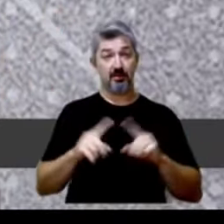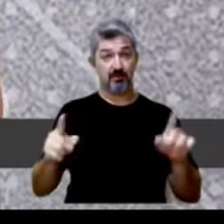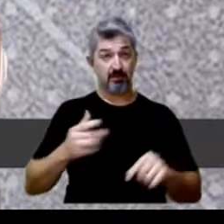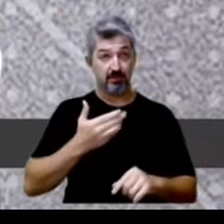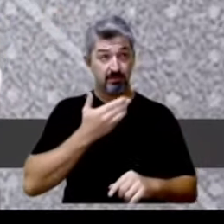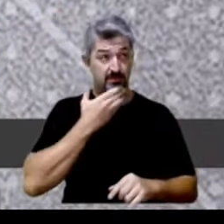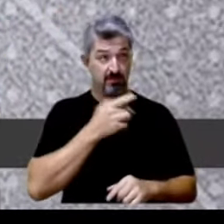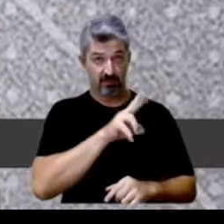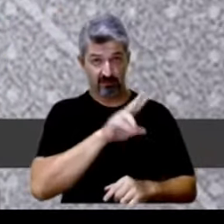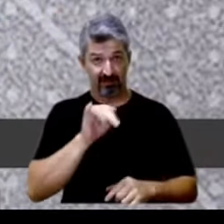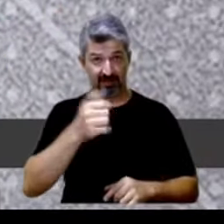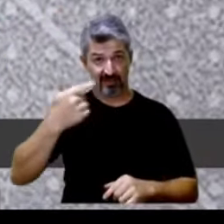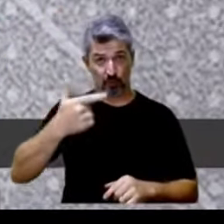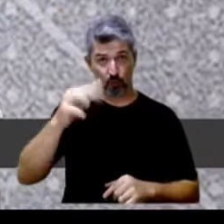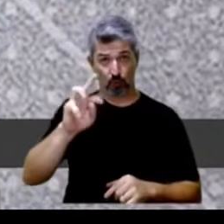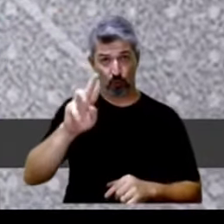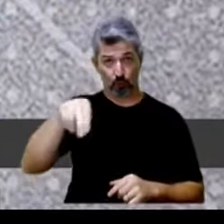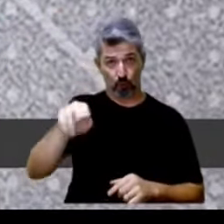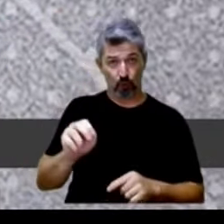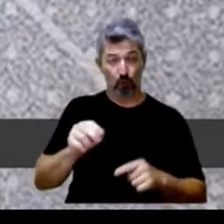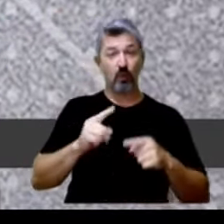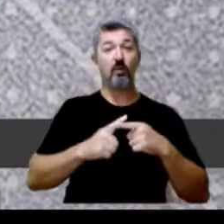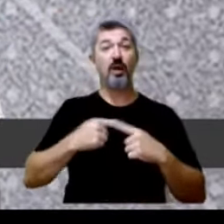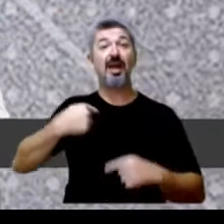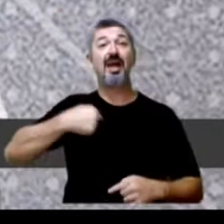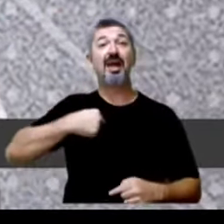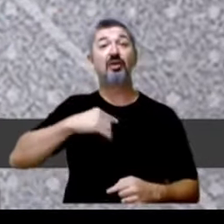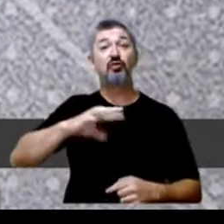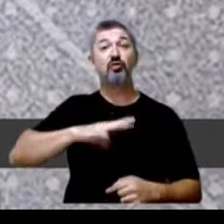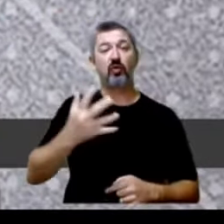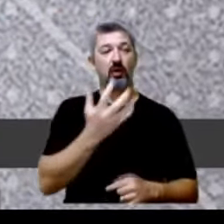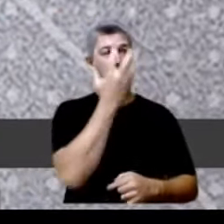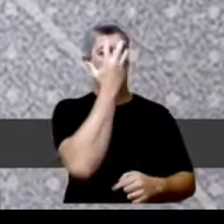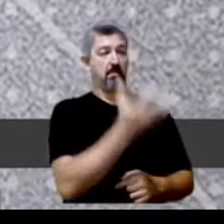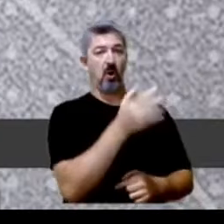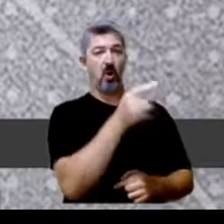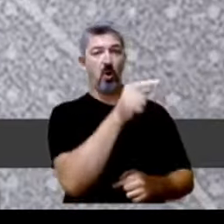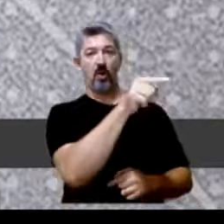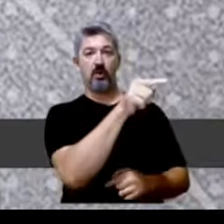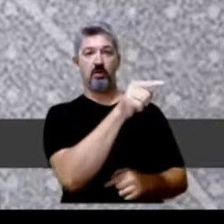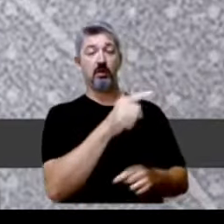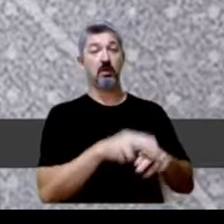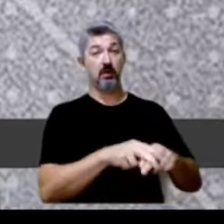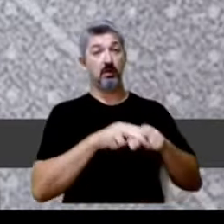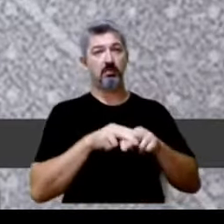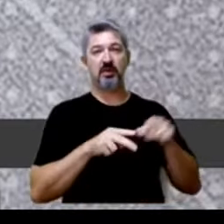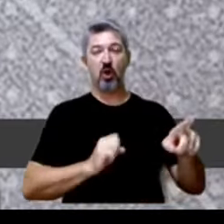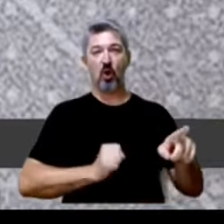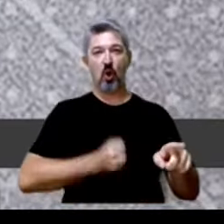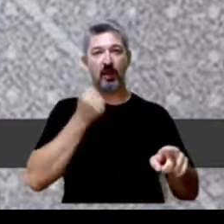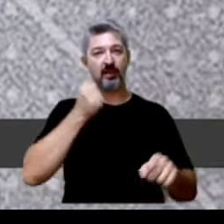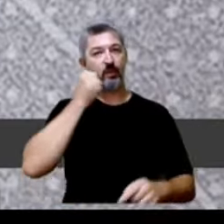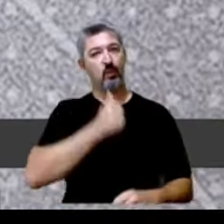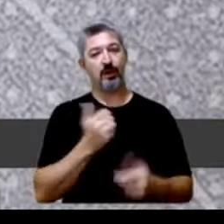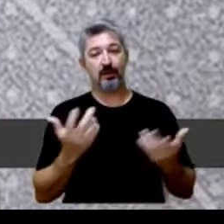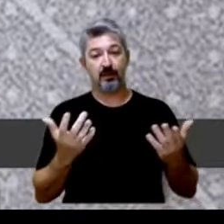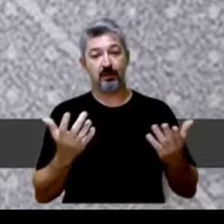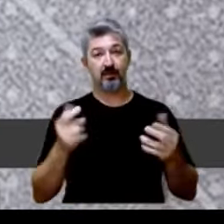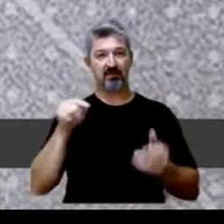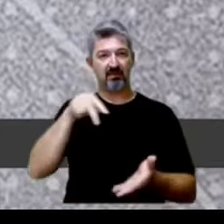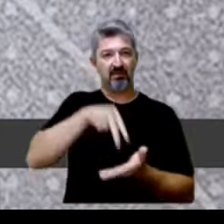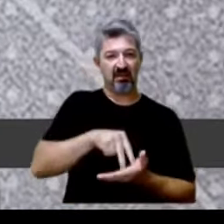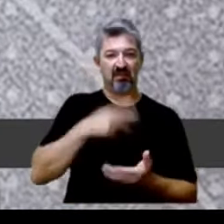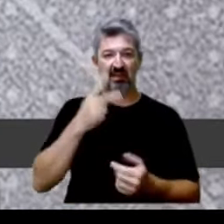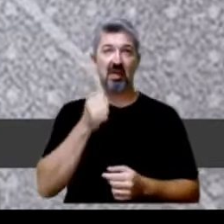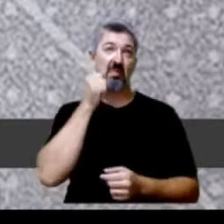segundo turno porque eu tive coragem de desmascará-lo. Deve ser por isso que ele odeia tanto as mulheres e vem aqui dizer que mulher,